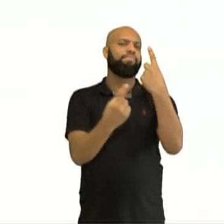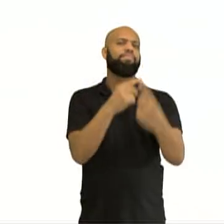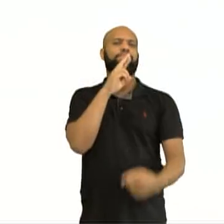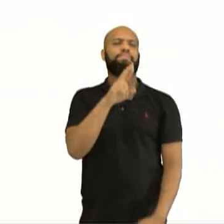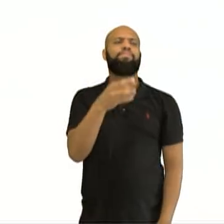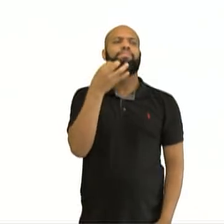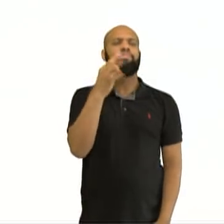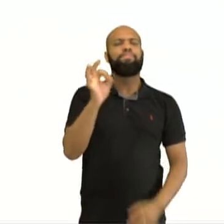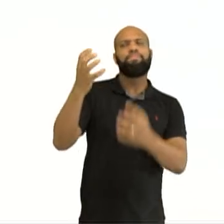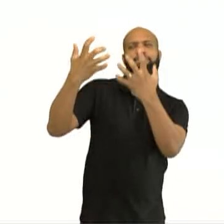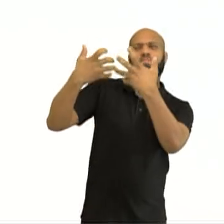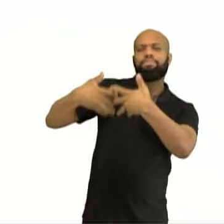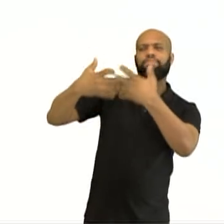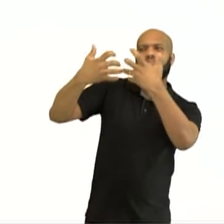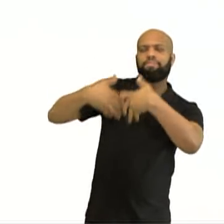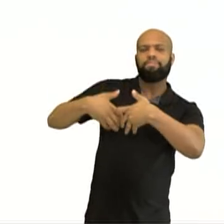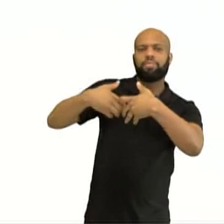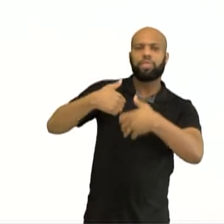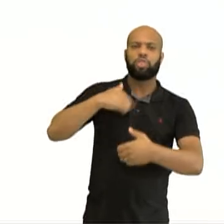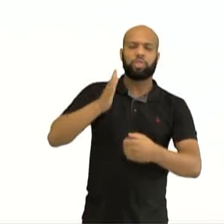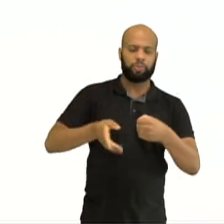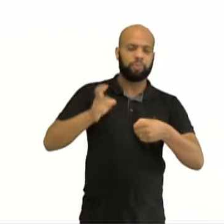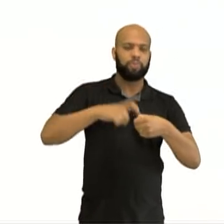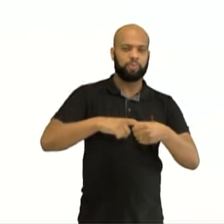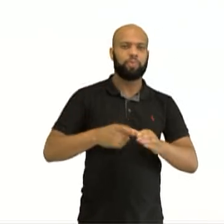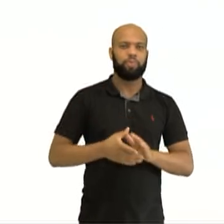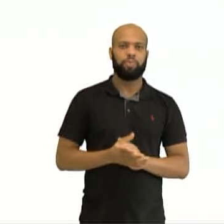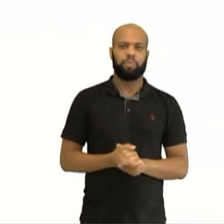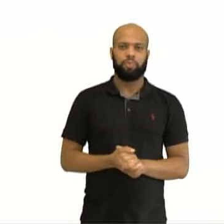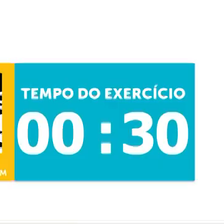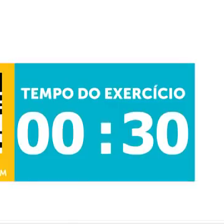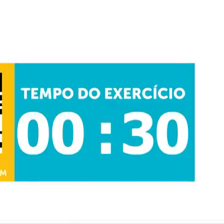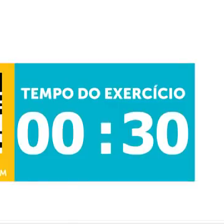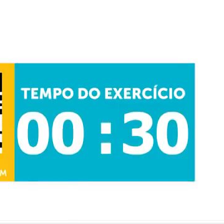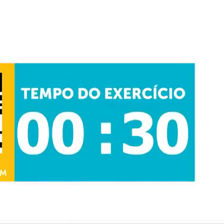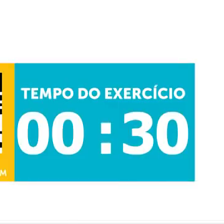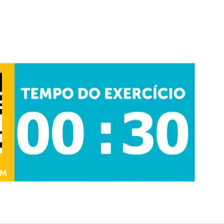triangular. Pense um pouquinho nessa frase e eu já retorno.